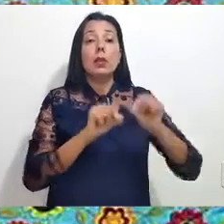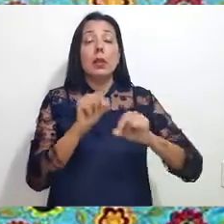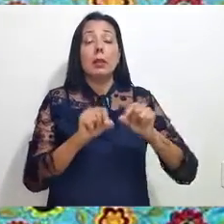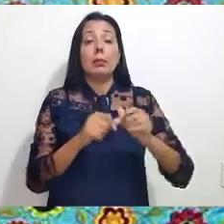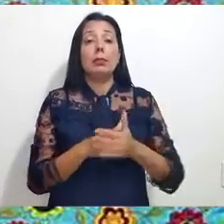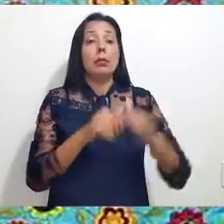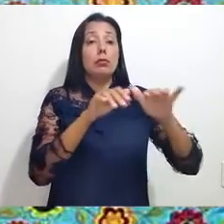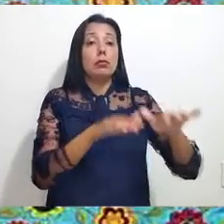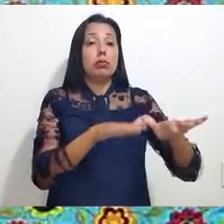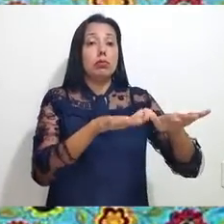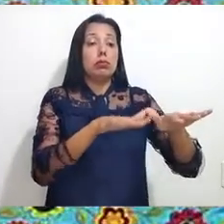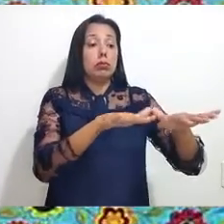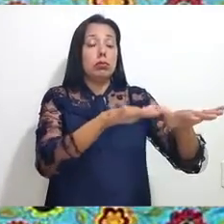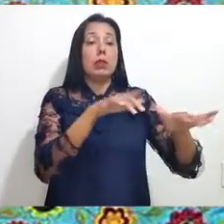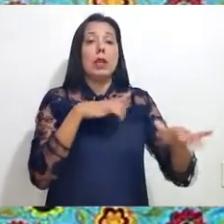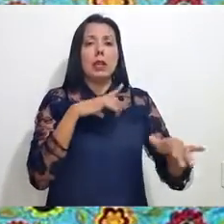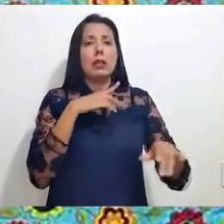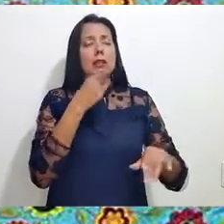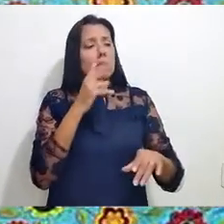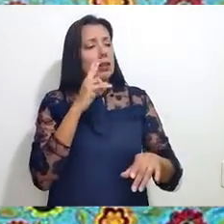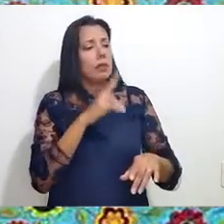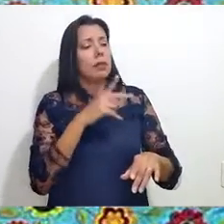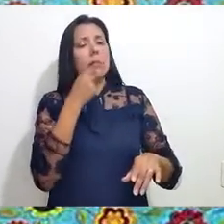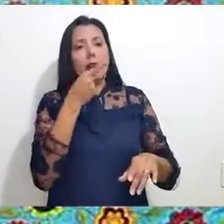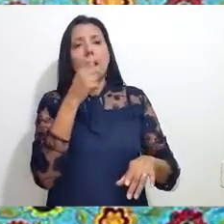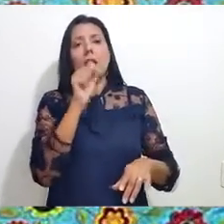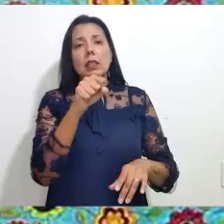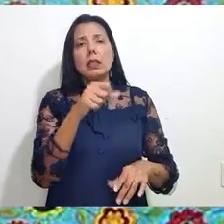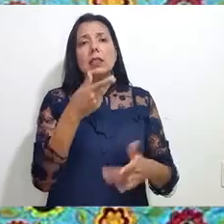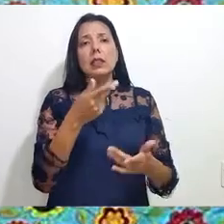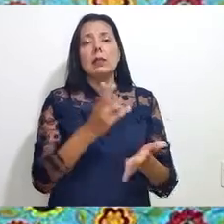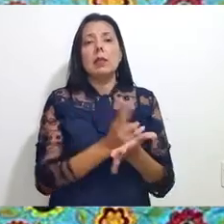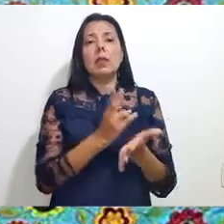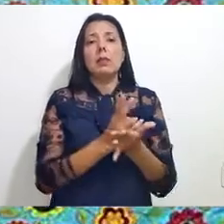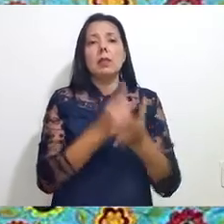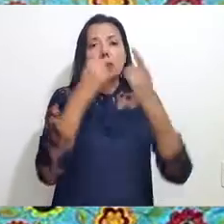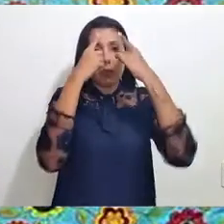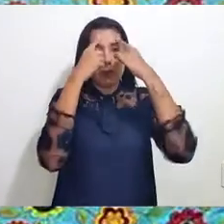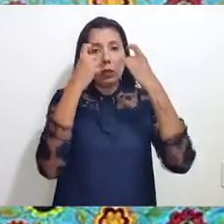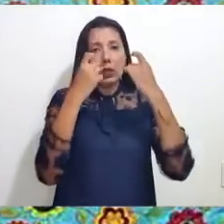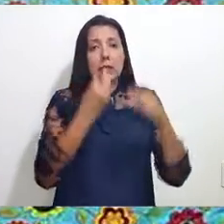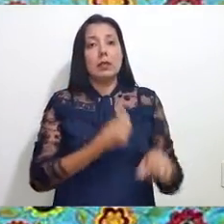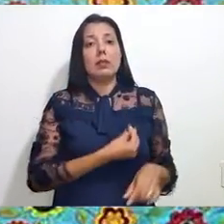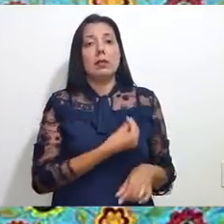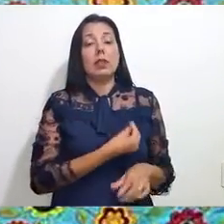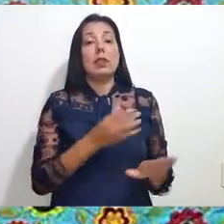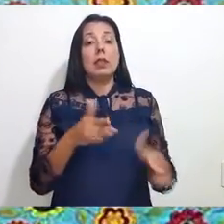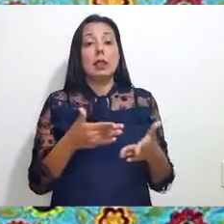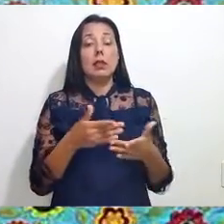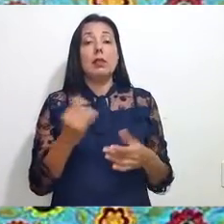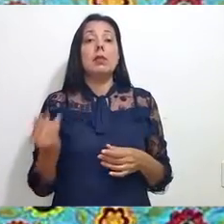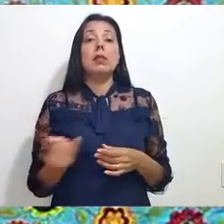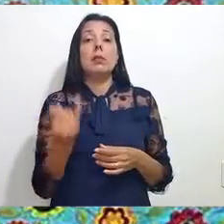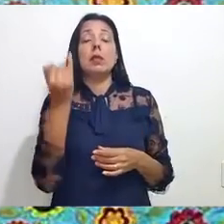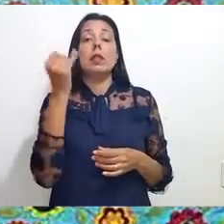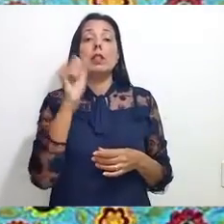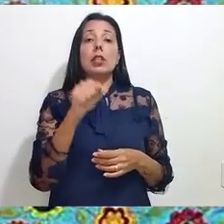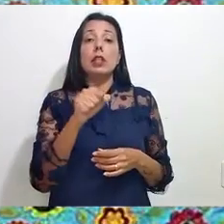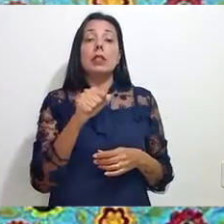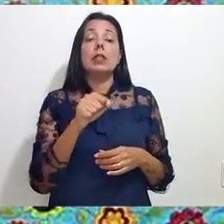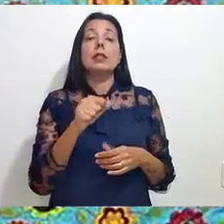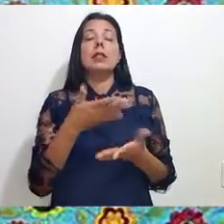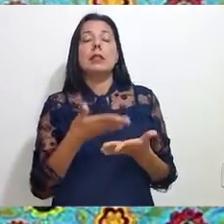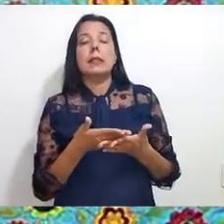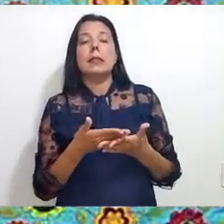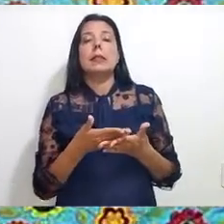do sindicato para a gente fazer outros bate-papos sobre outras temáticas que são